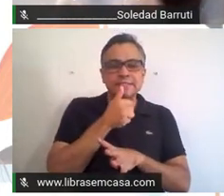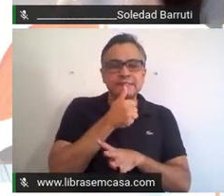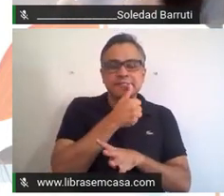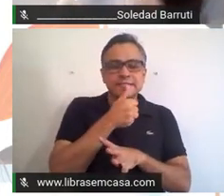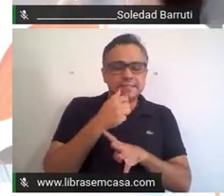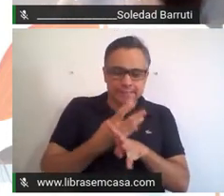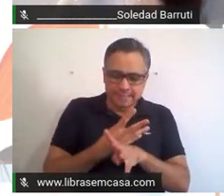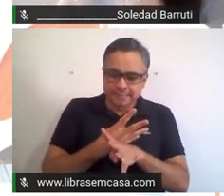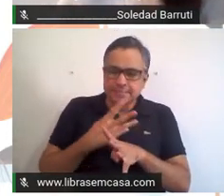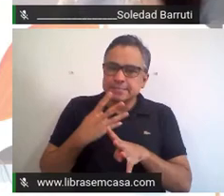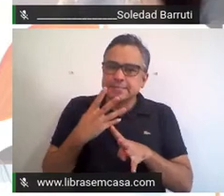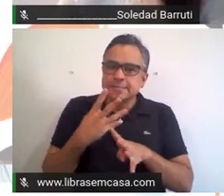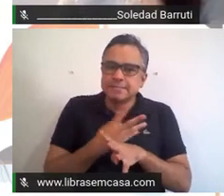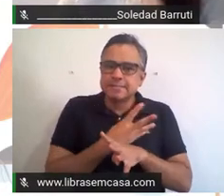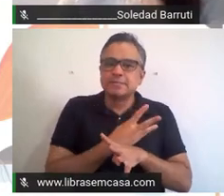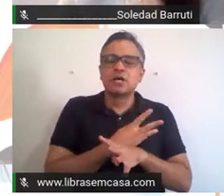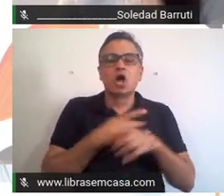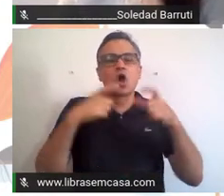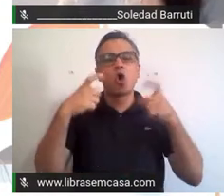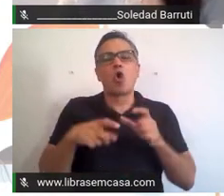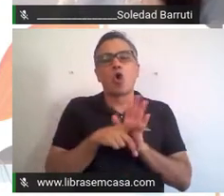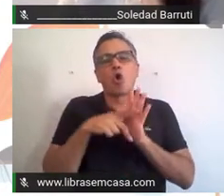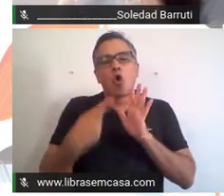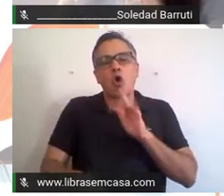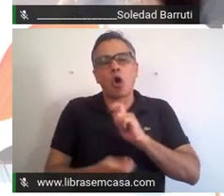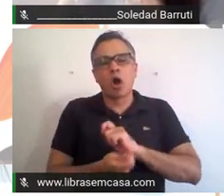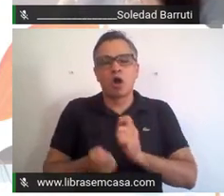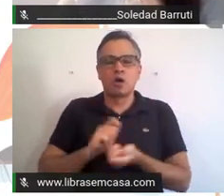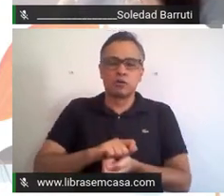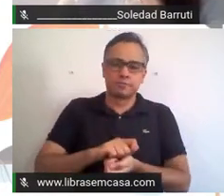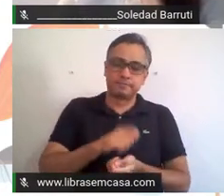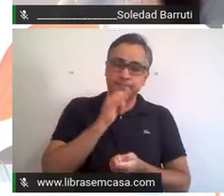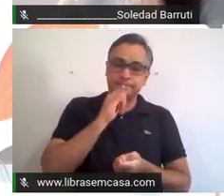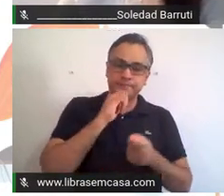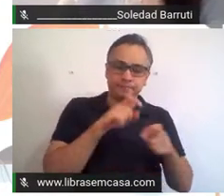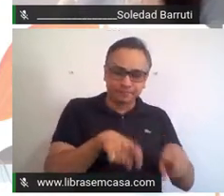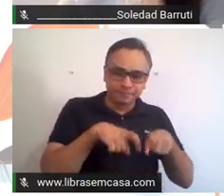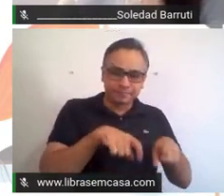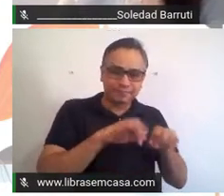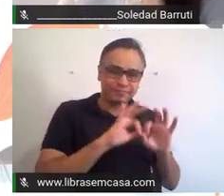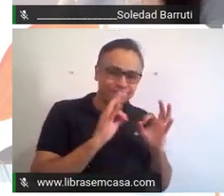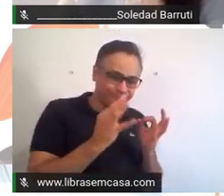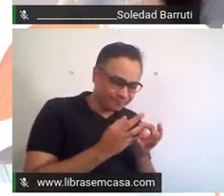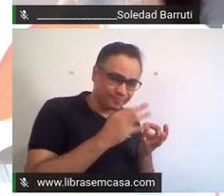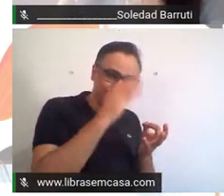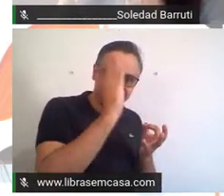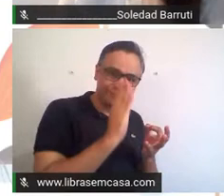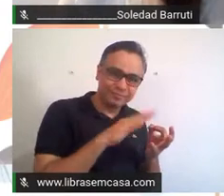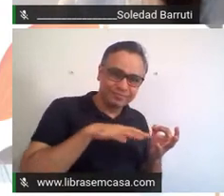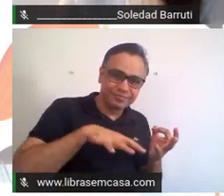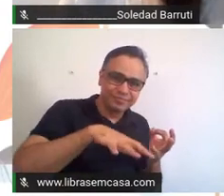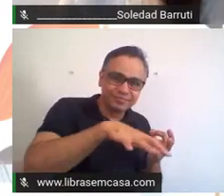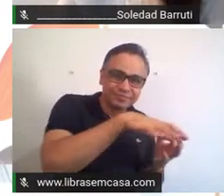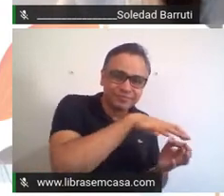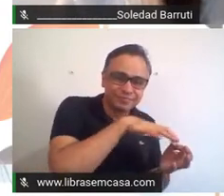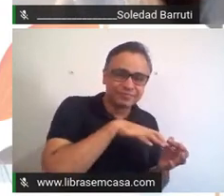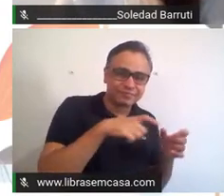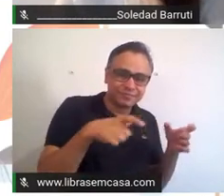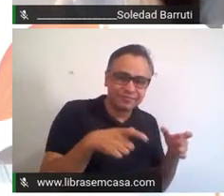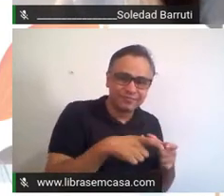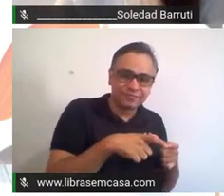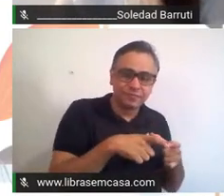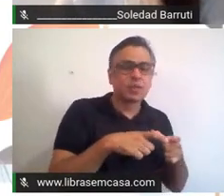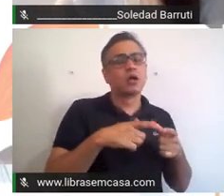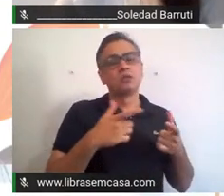adequados do ponto de vista local. Então, a agricultura familiar brasileira, eu estou falando do ponto de vista geral, e